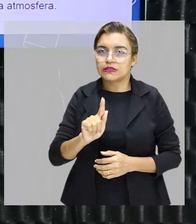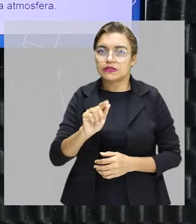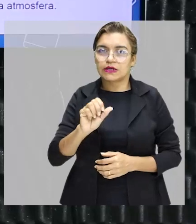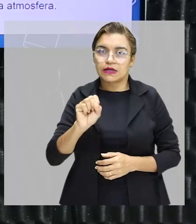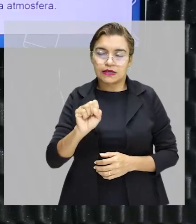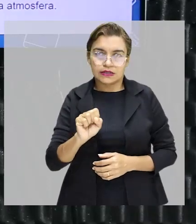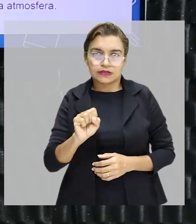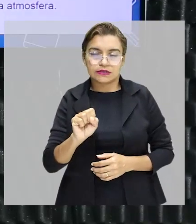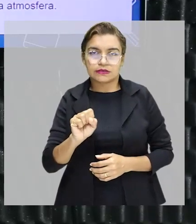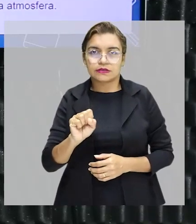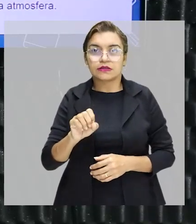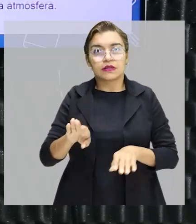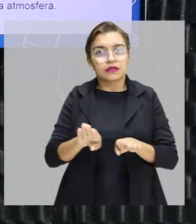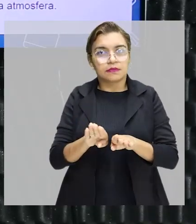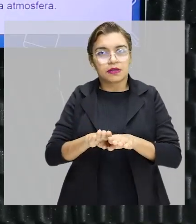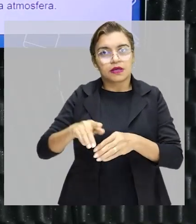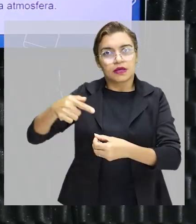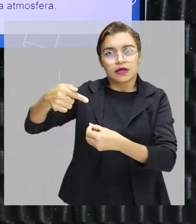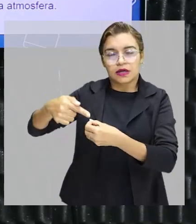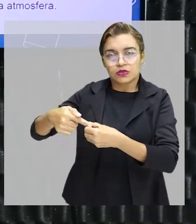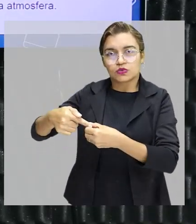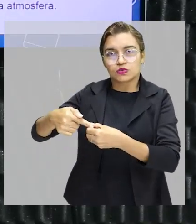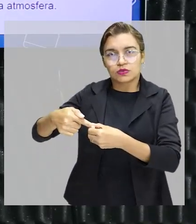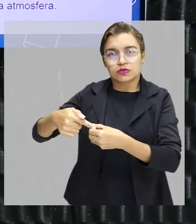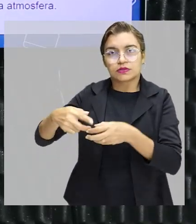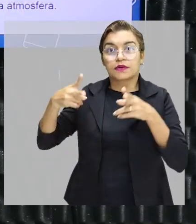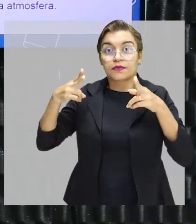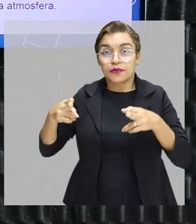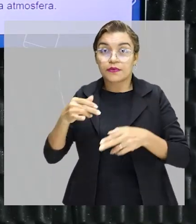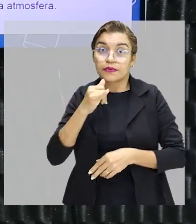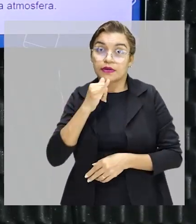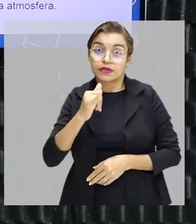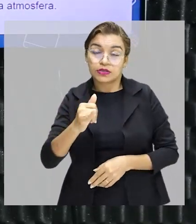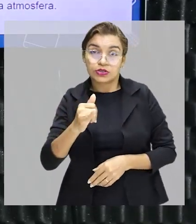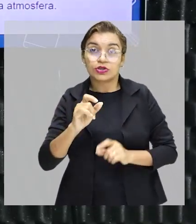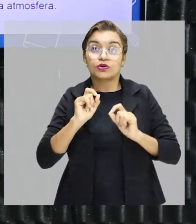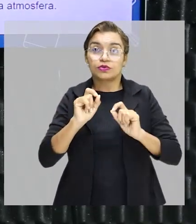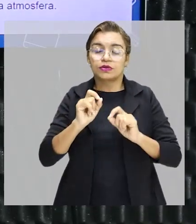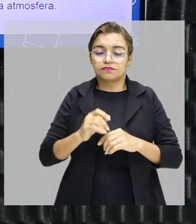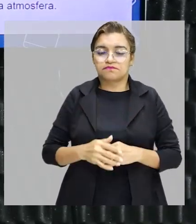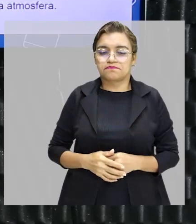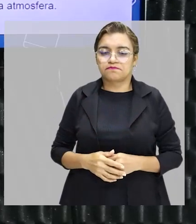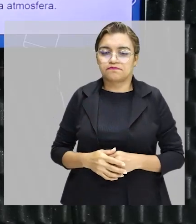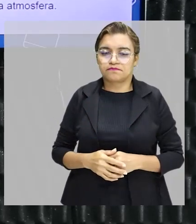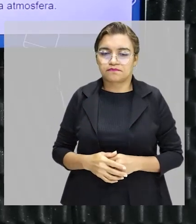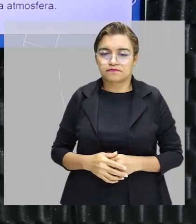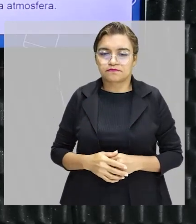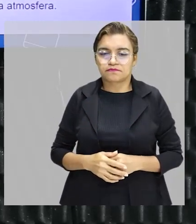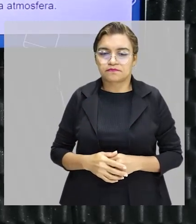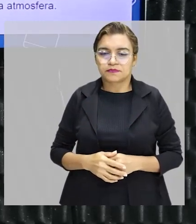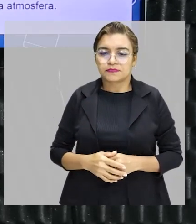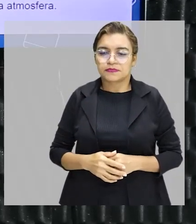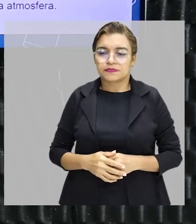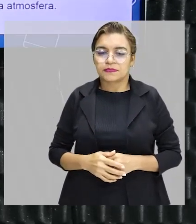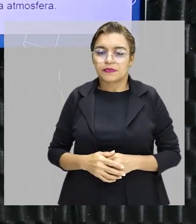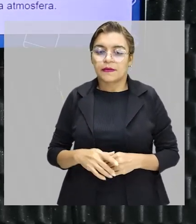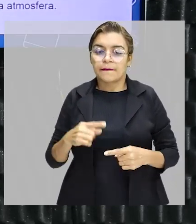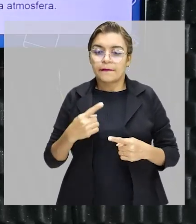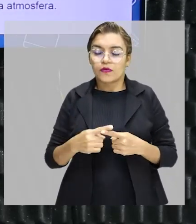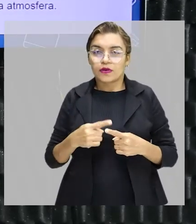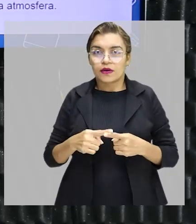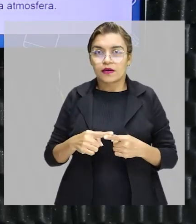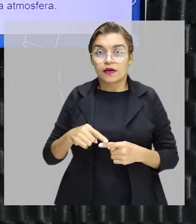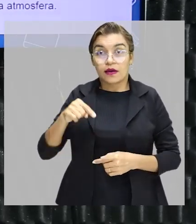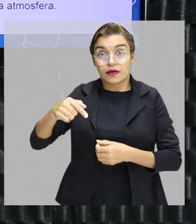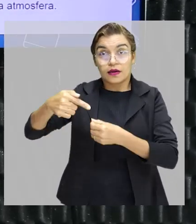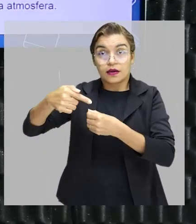e à gasolina, certo? Para produzir a mesma energia seria muito maior, o que requer que